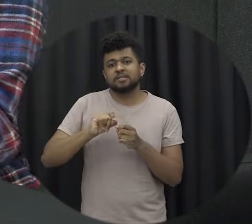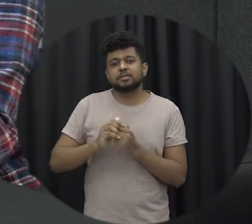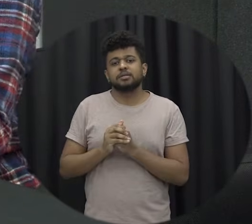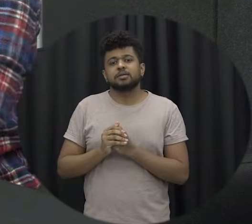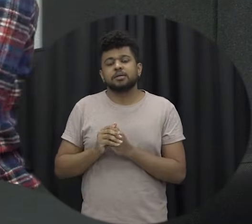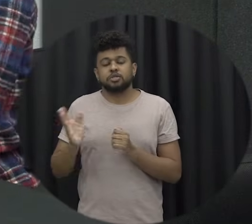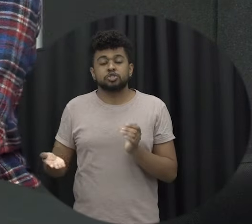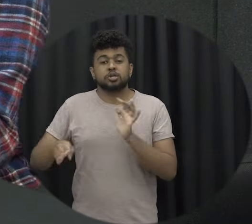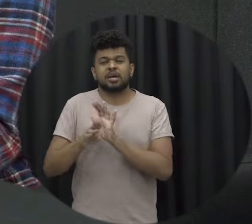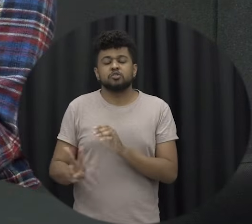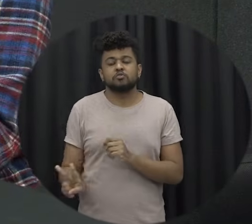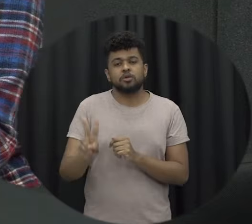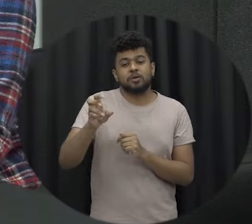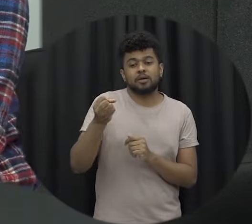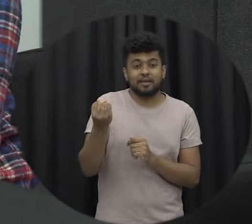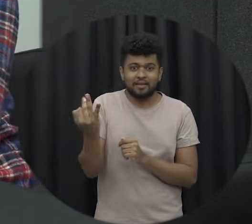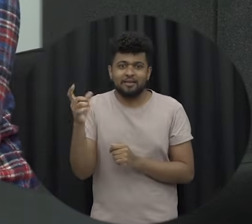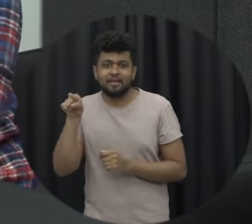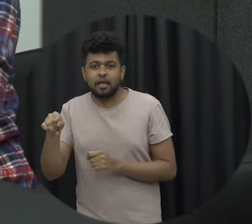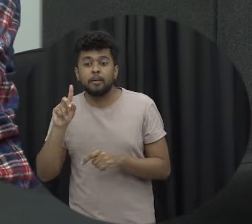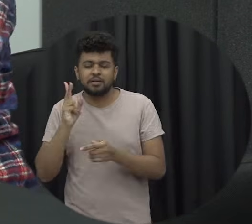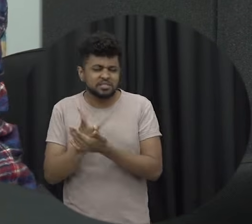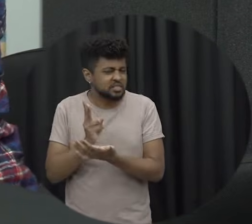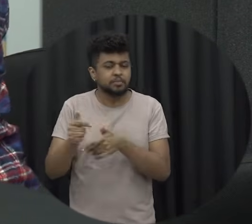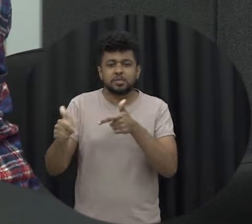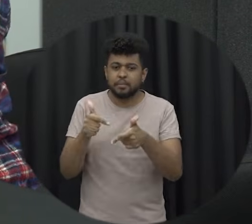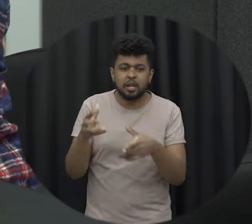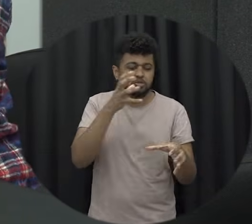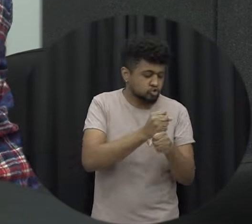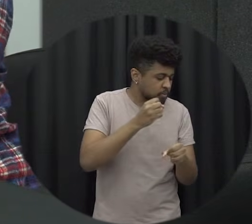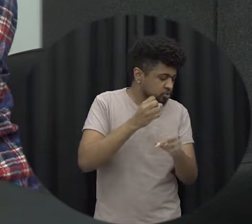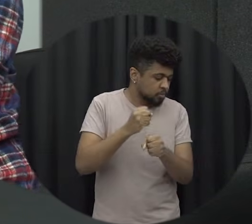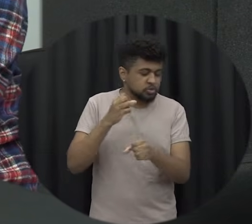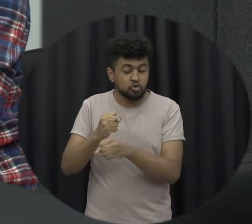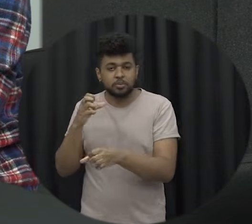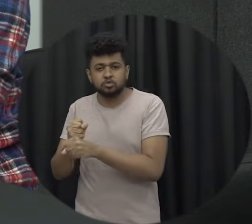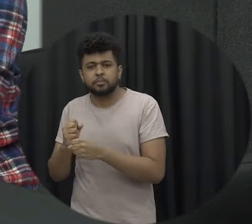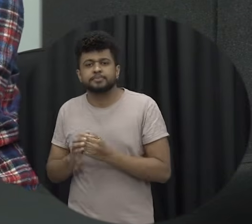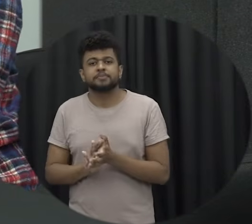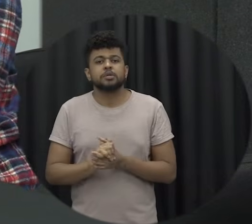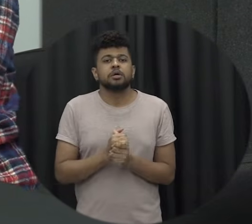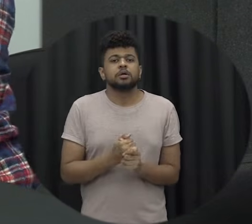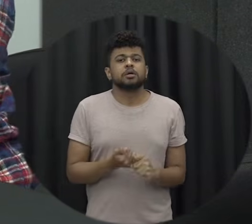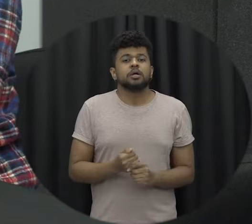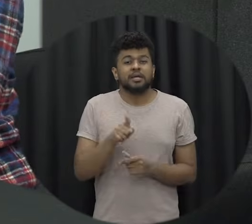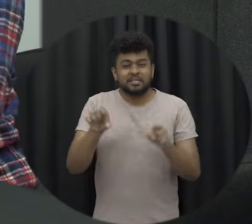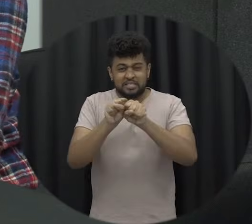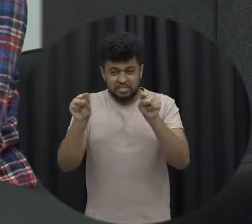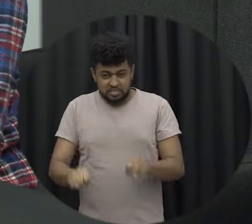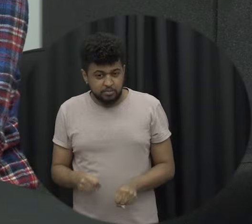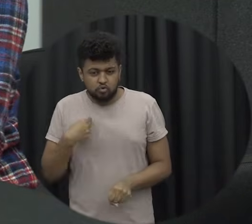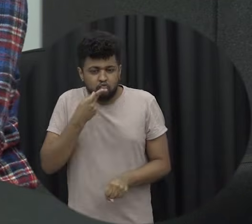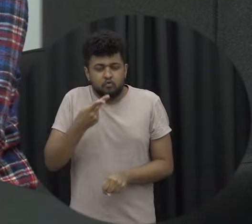sempre trabalhando com somas, né? Então, esses sistemas, não vou dizer para vocês que eles são